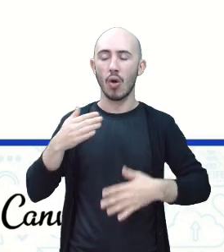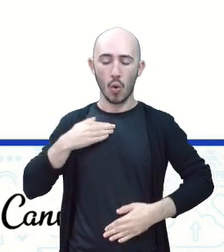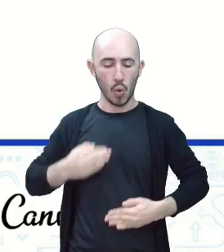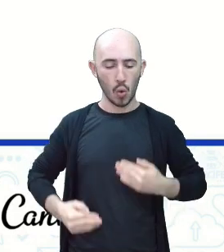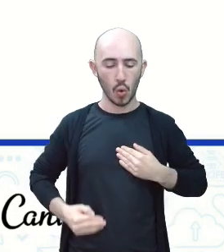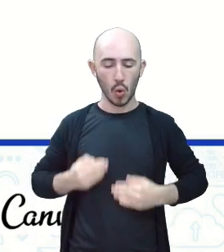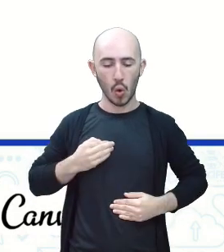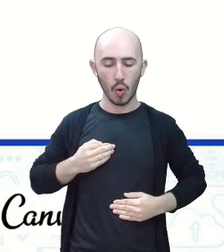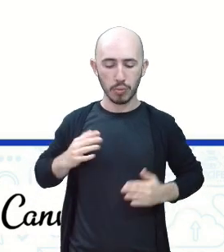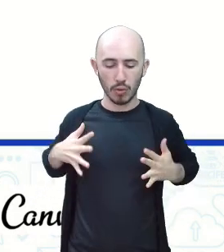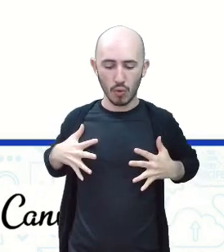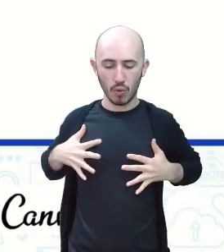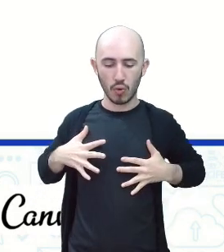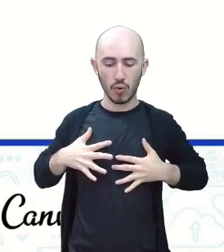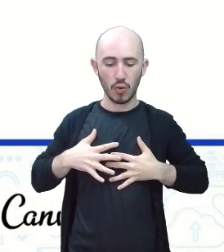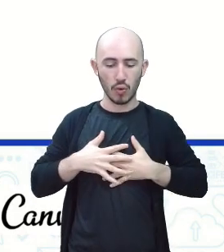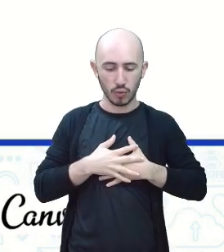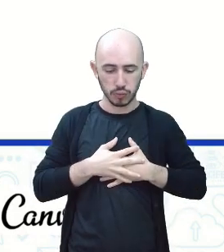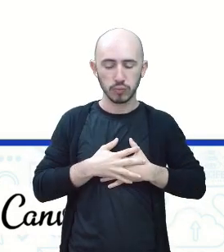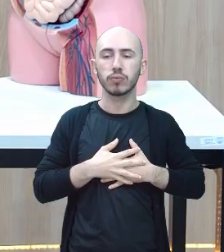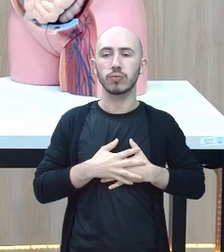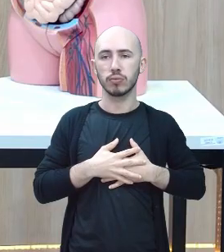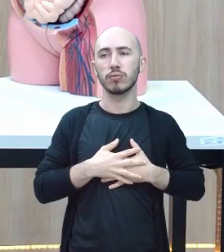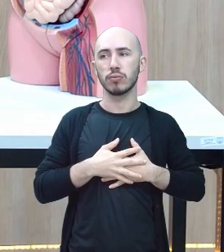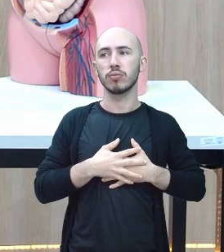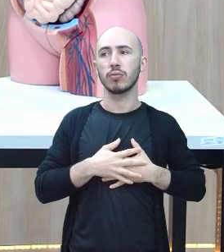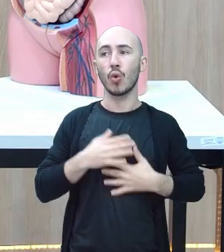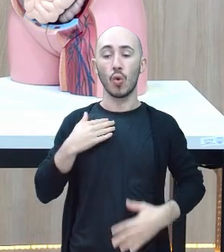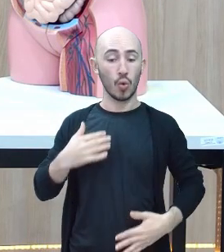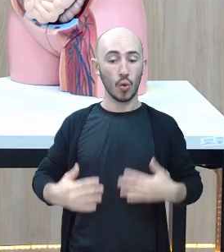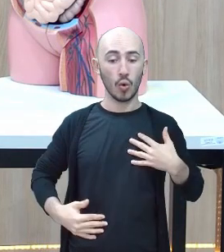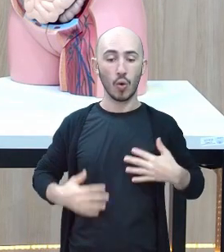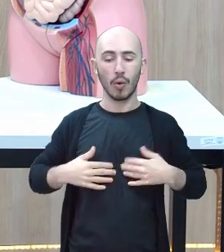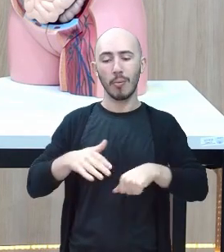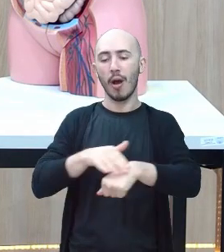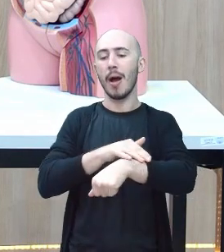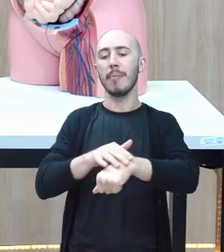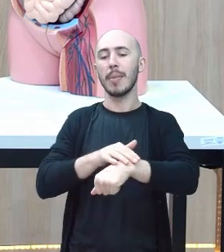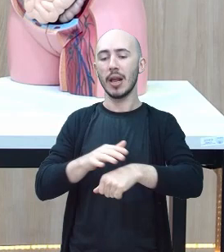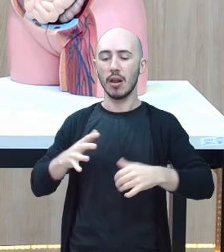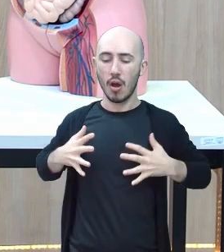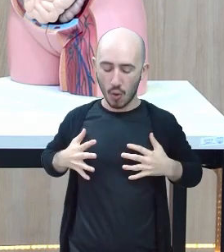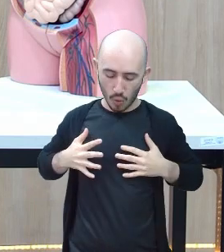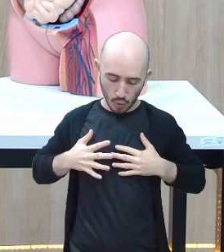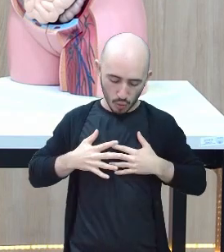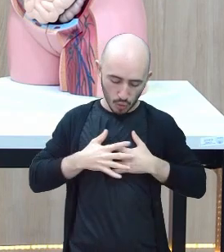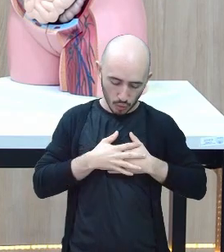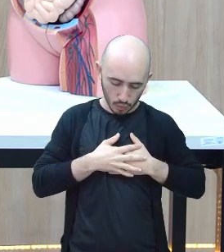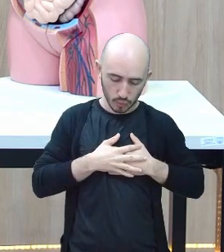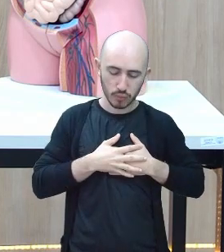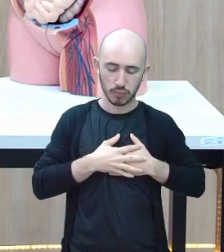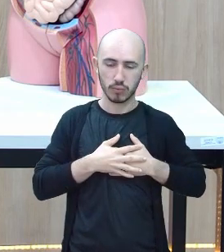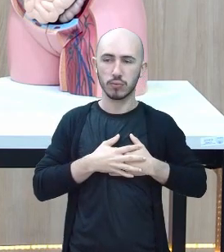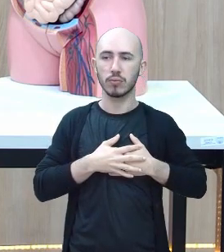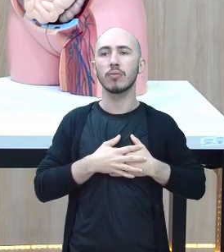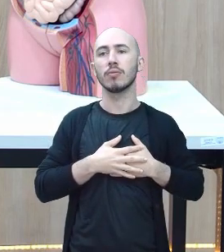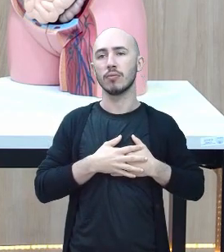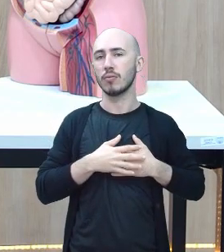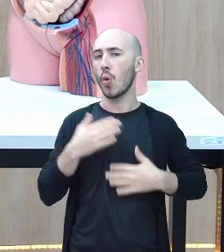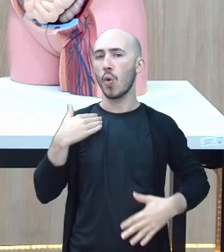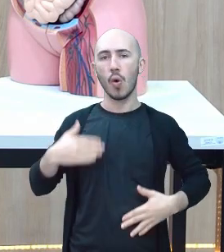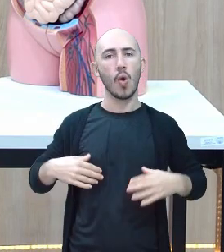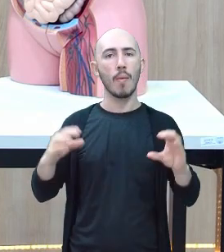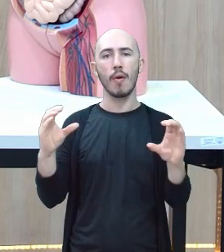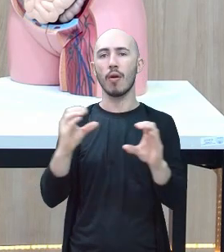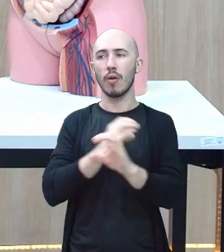órgãos e o nosso corpo. Então, ele reveste, é a nossa pele, reveste todos os órgãos e todo o nosso